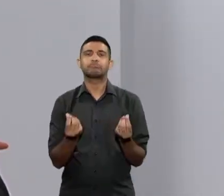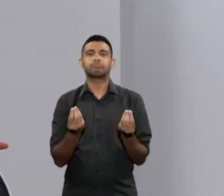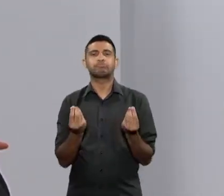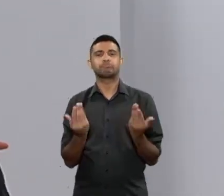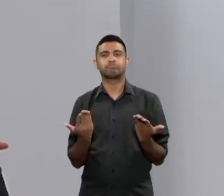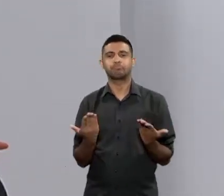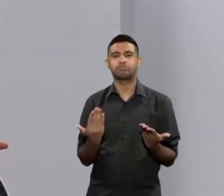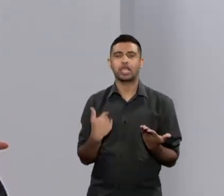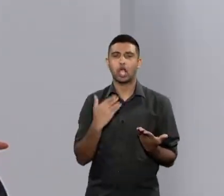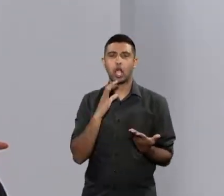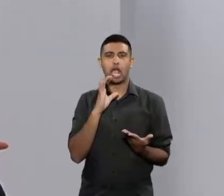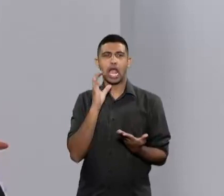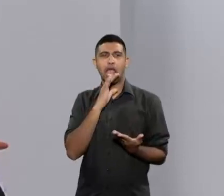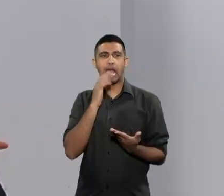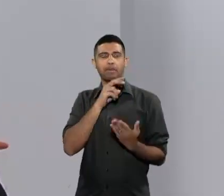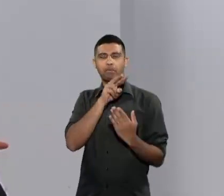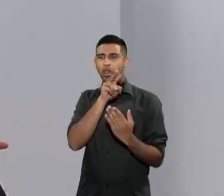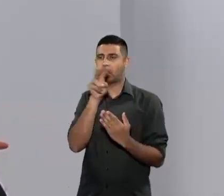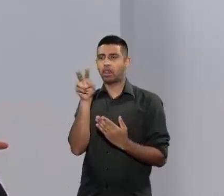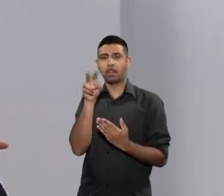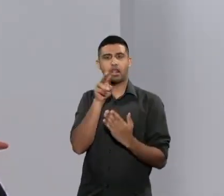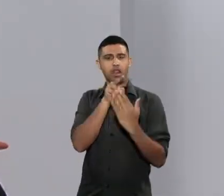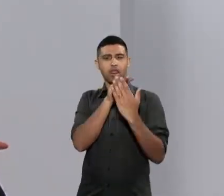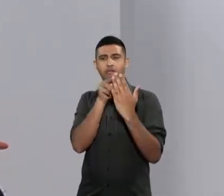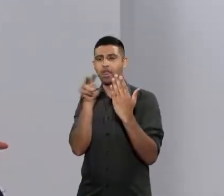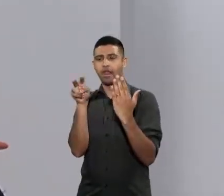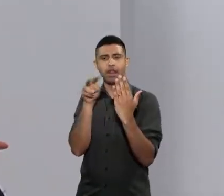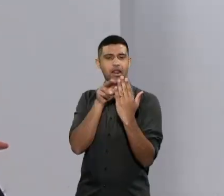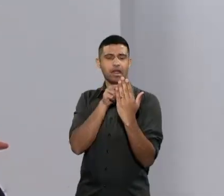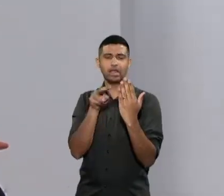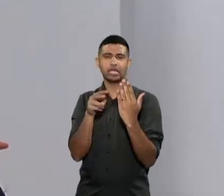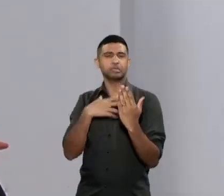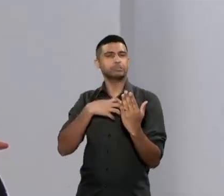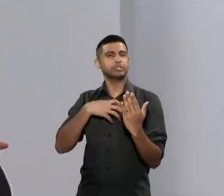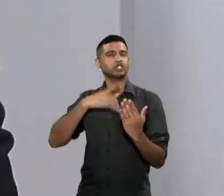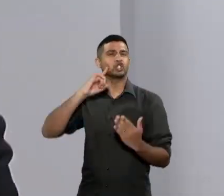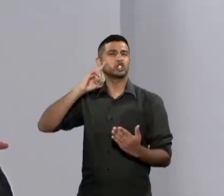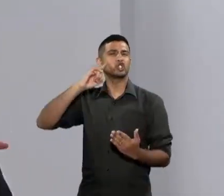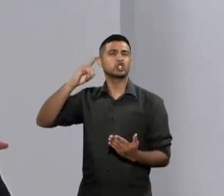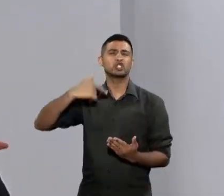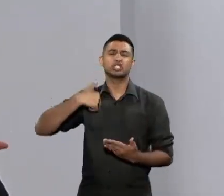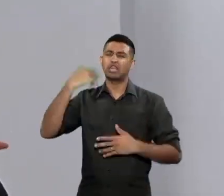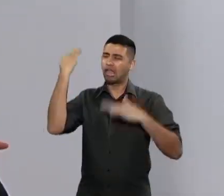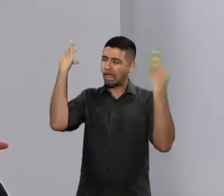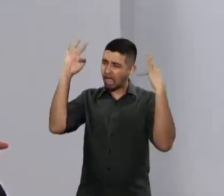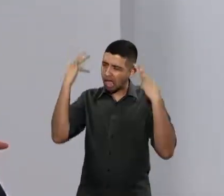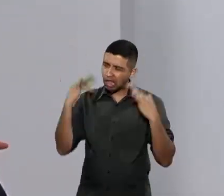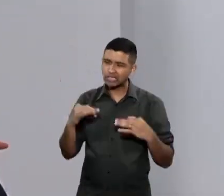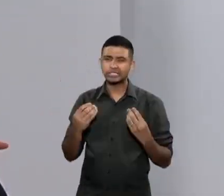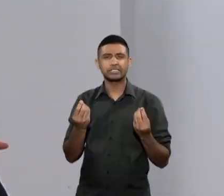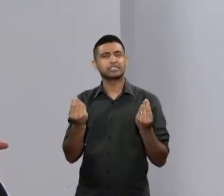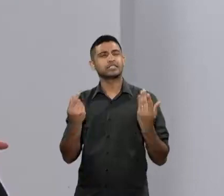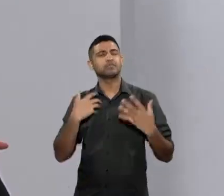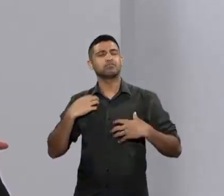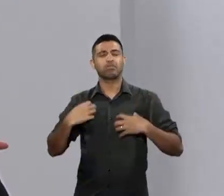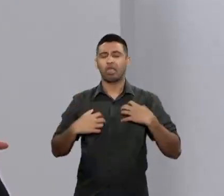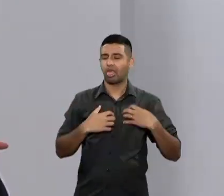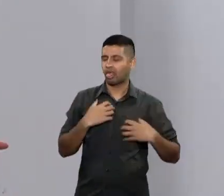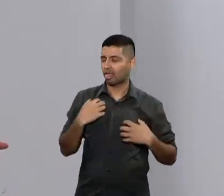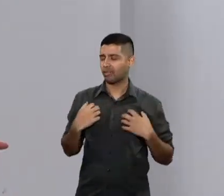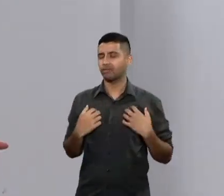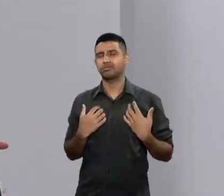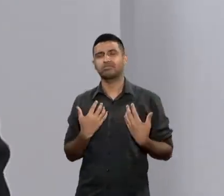Digamos, eu corria muito, eu senti praticamente todo dia dor de cabeça, ficava passando